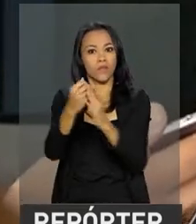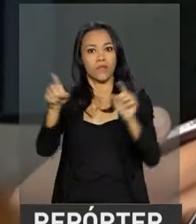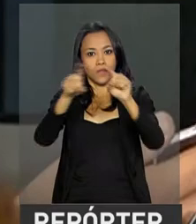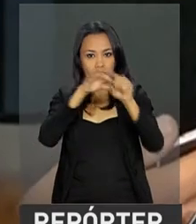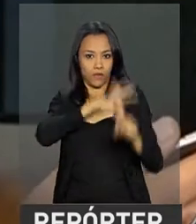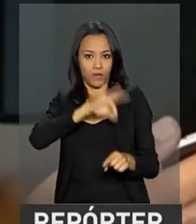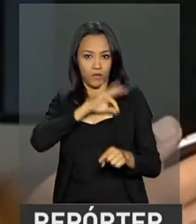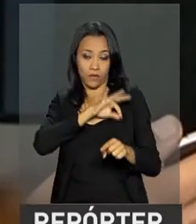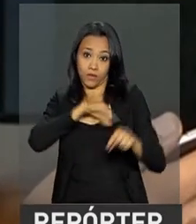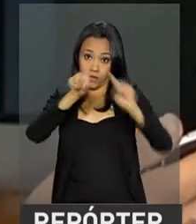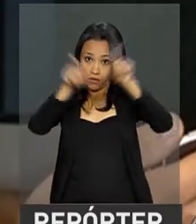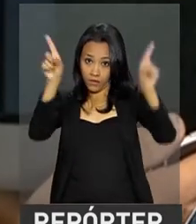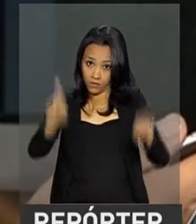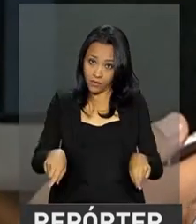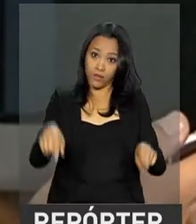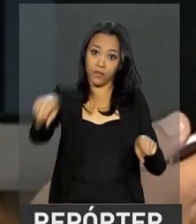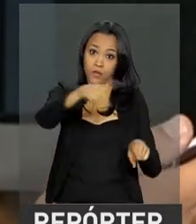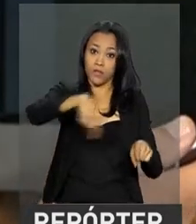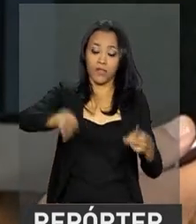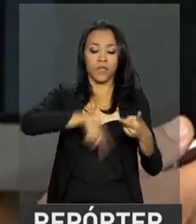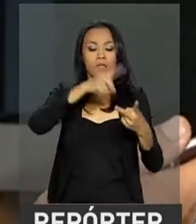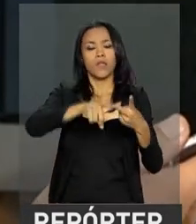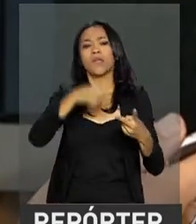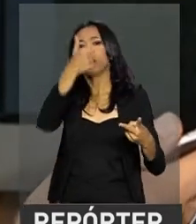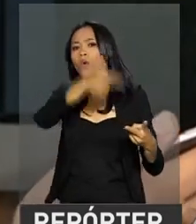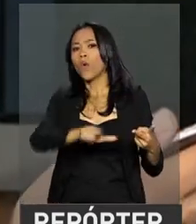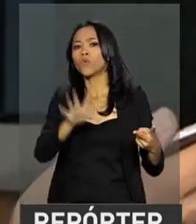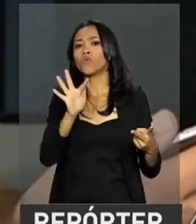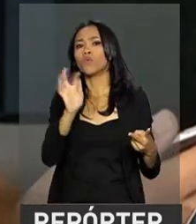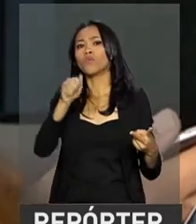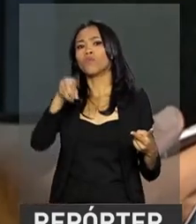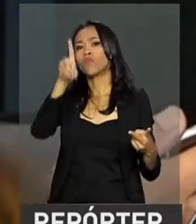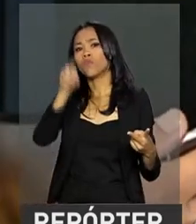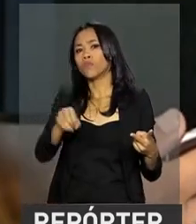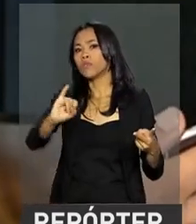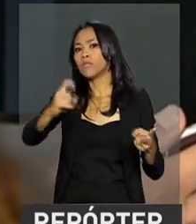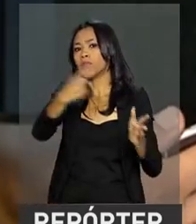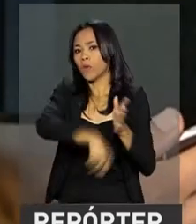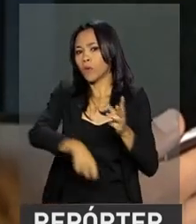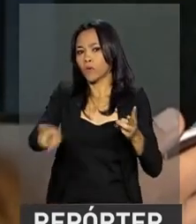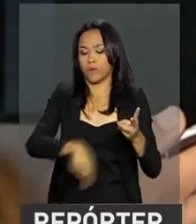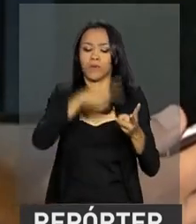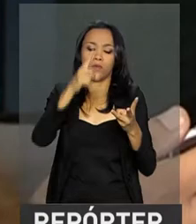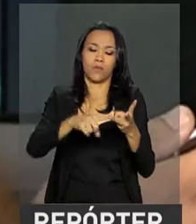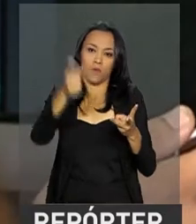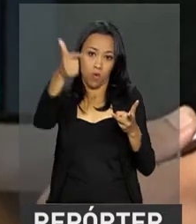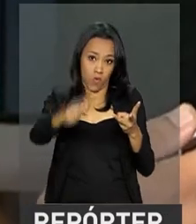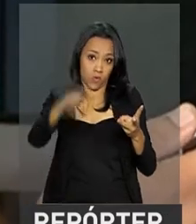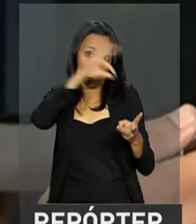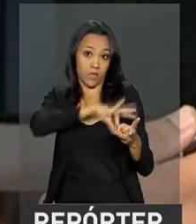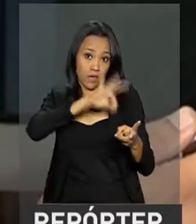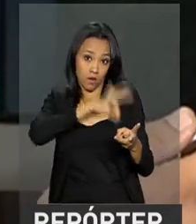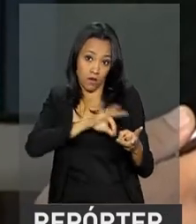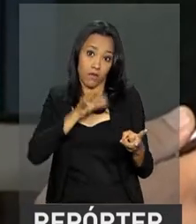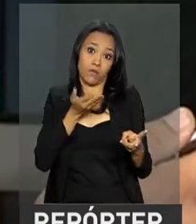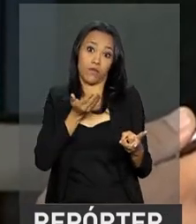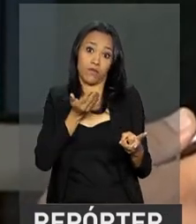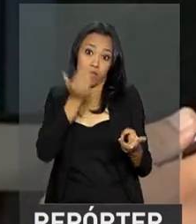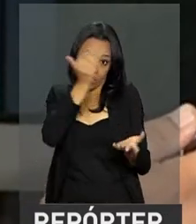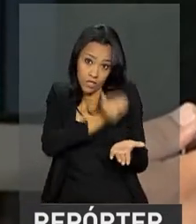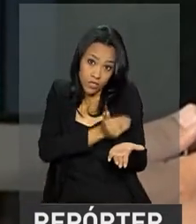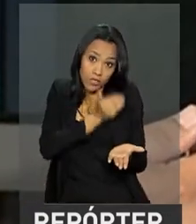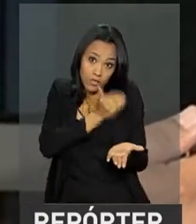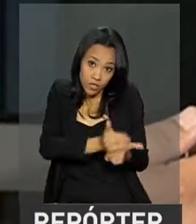nós temos a tributação sobre os fundos exclusivos nós temos a questão de salário inicial dos servidores